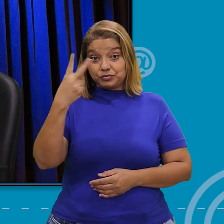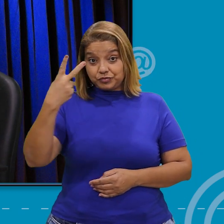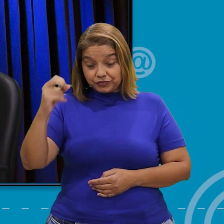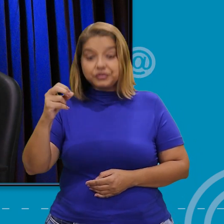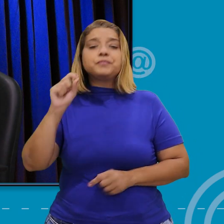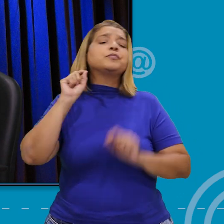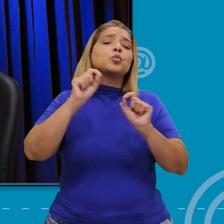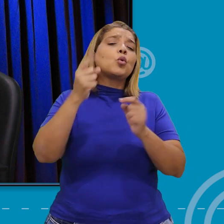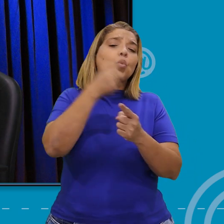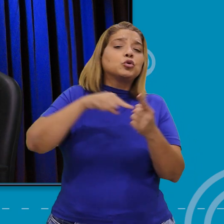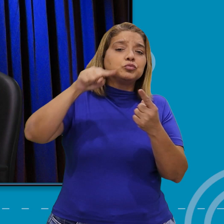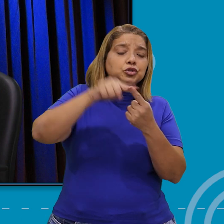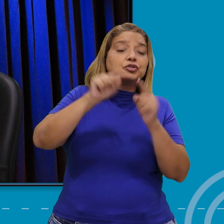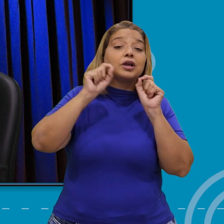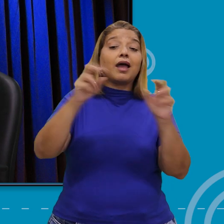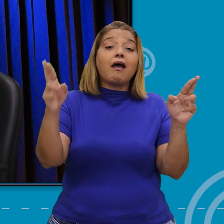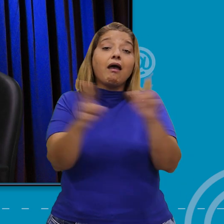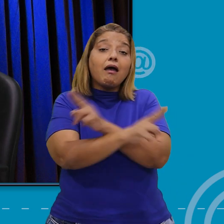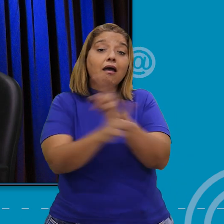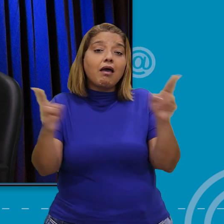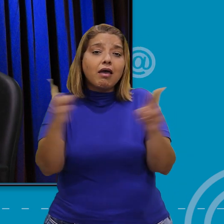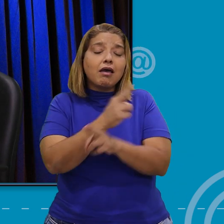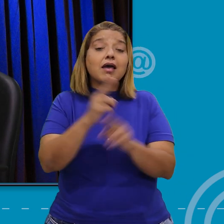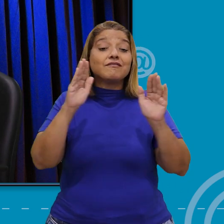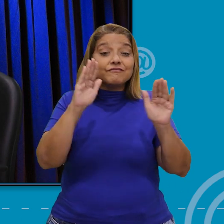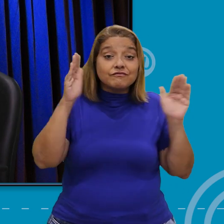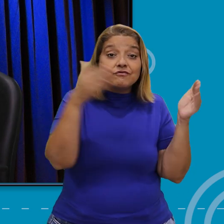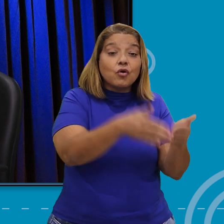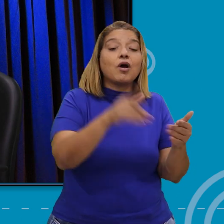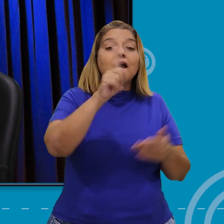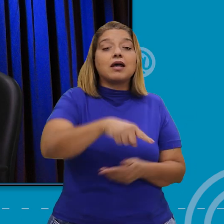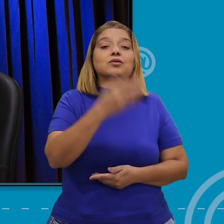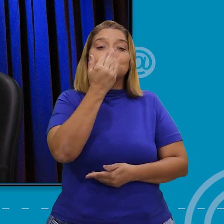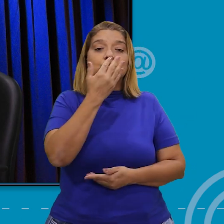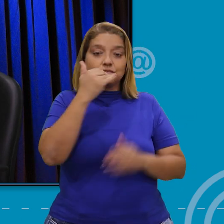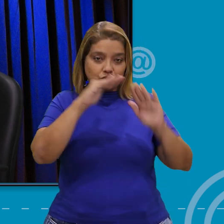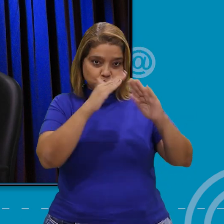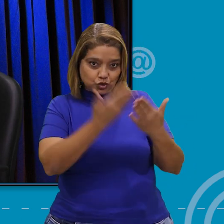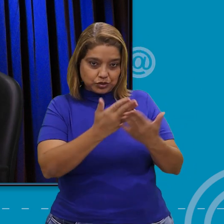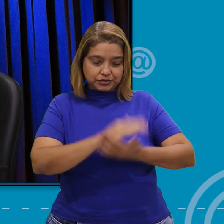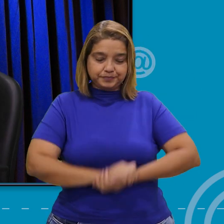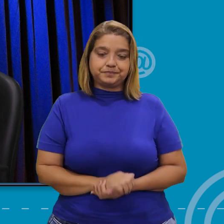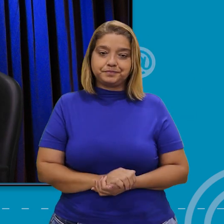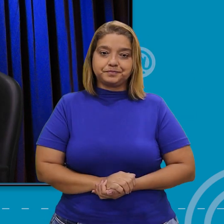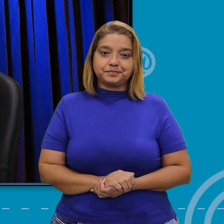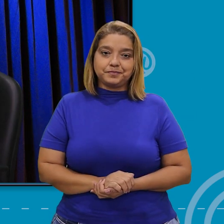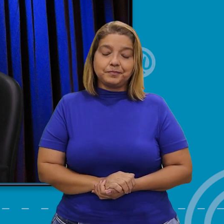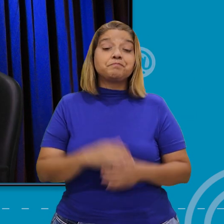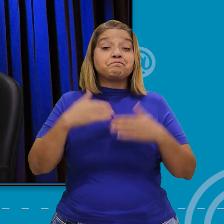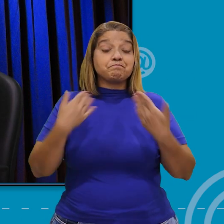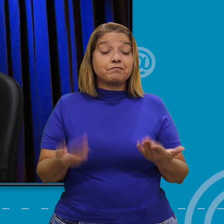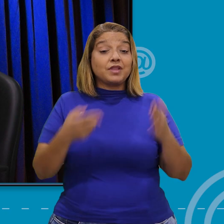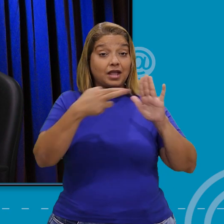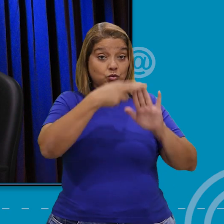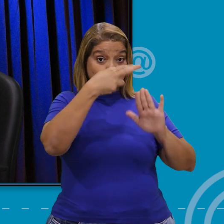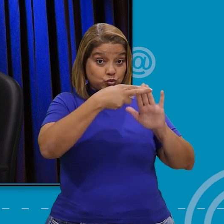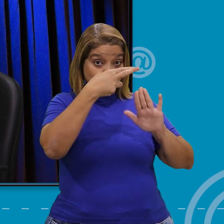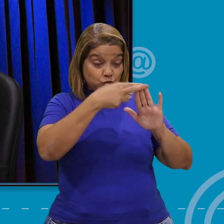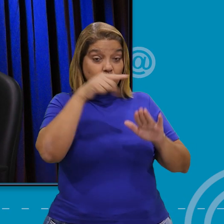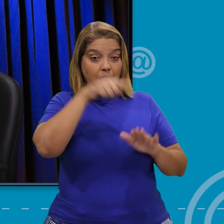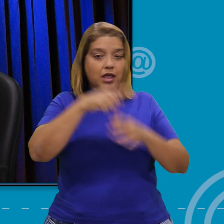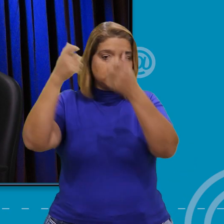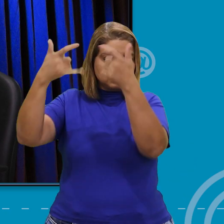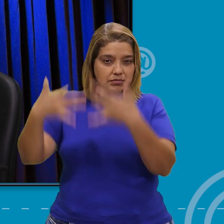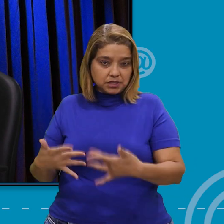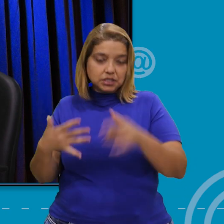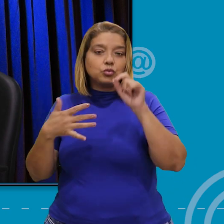06/2020 e qual é o objetivo relacionado especificamente à alimentação escolar. Bom, essa resolução,